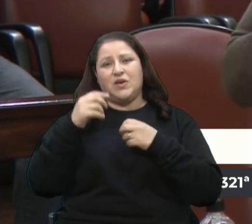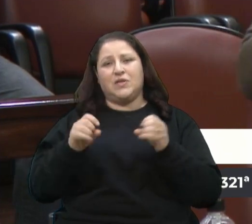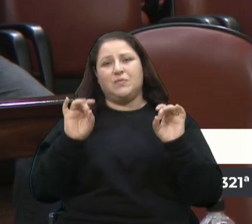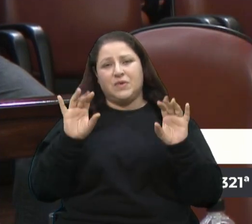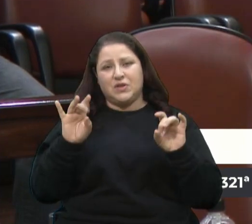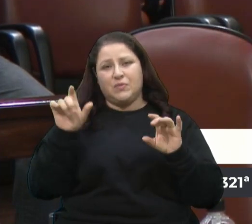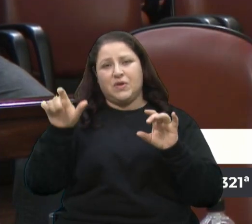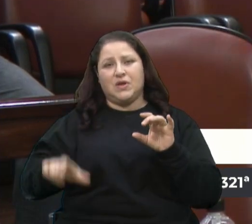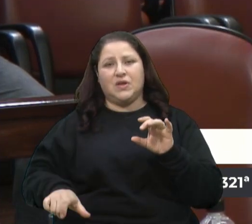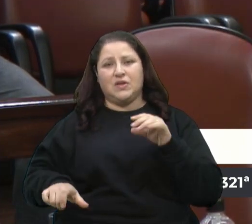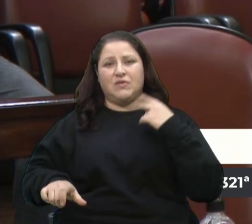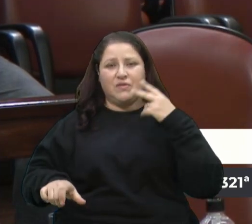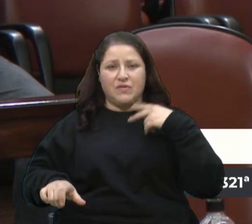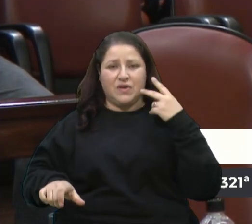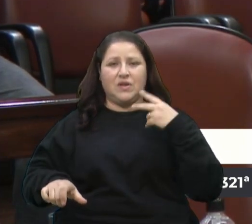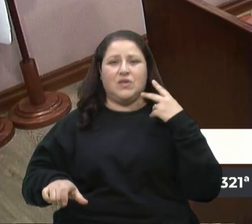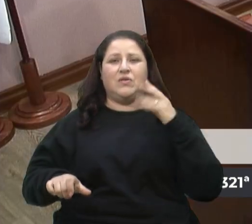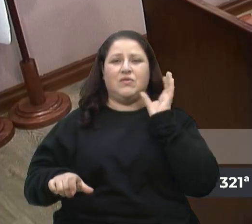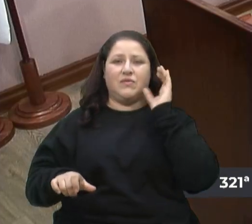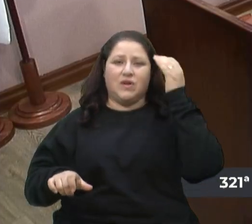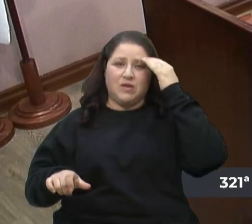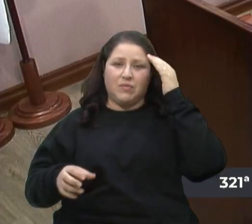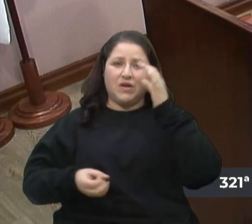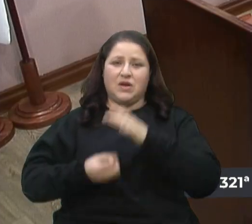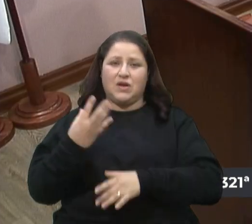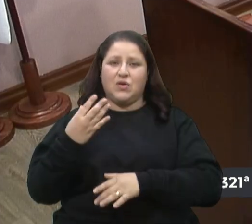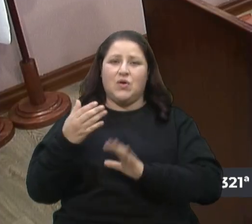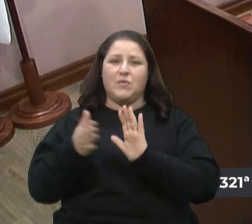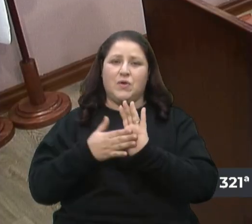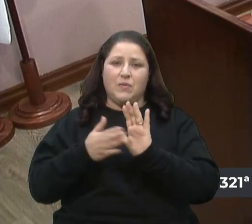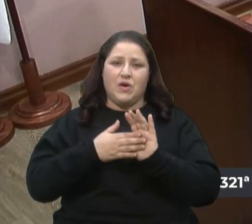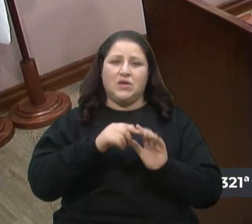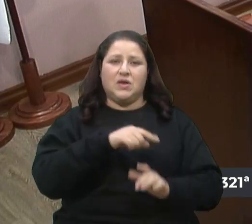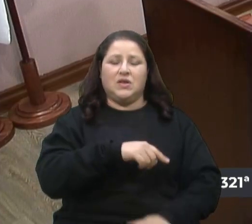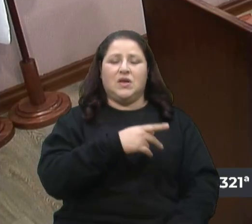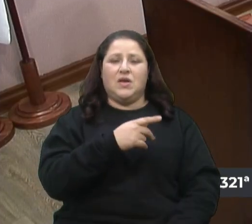criador desse parlamento regional. Obrigado, presidente. Obrigado. Próximo vereador inscrito, Bortola.